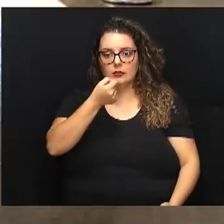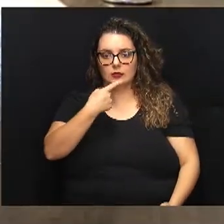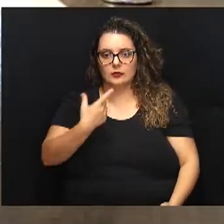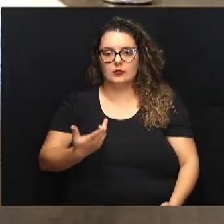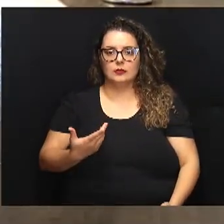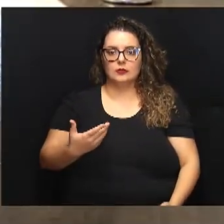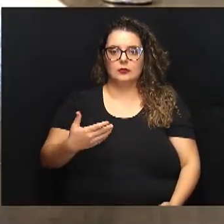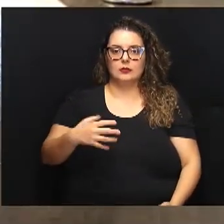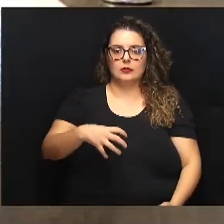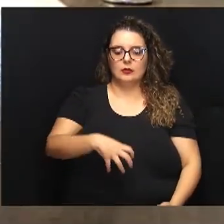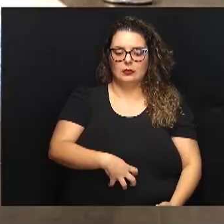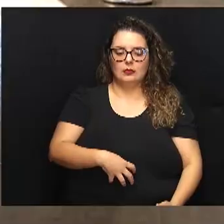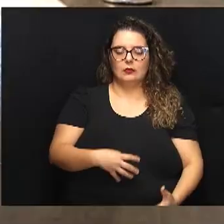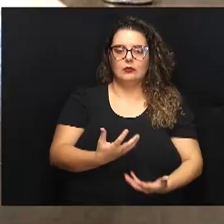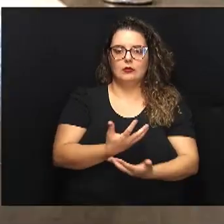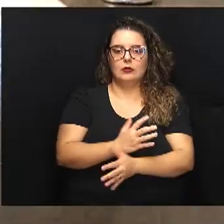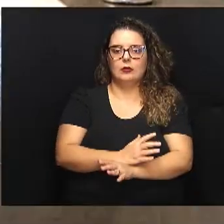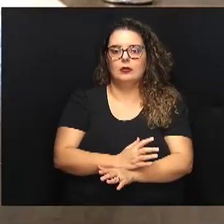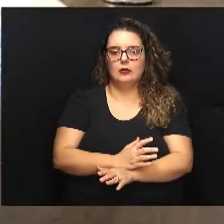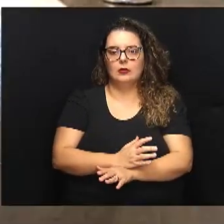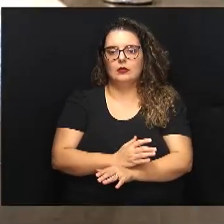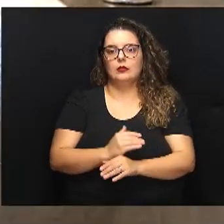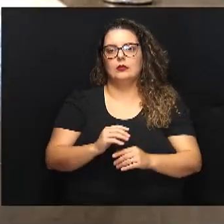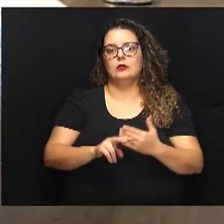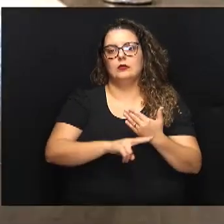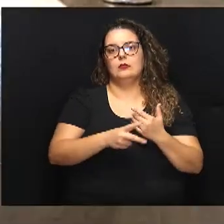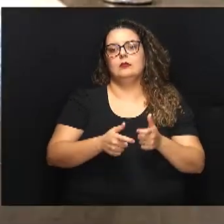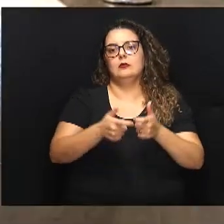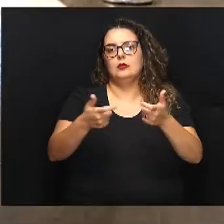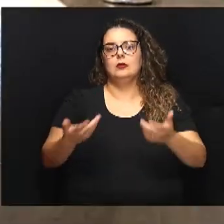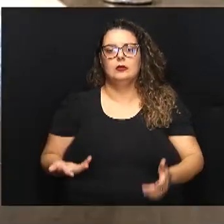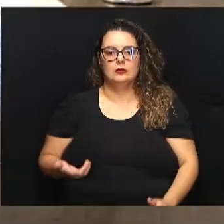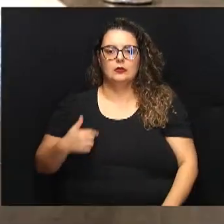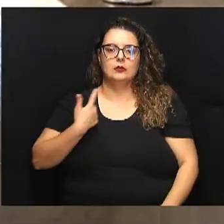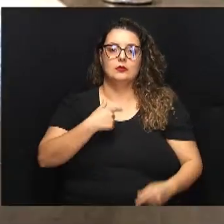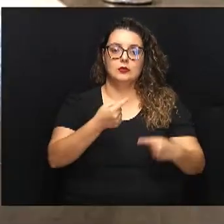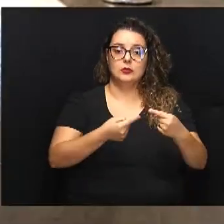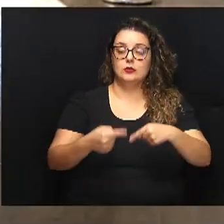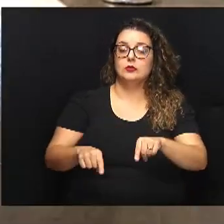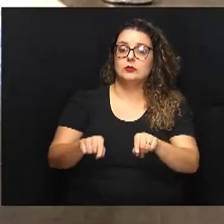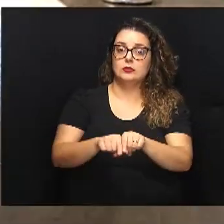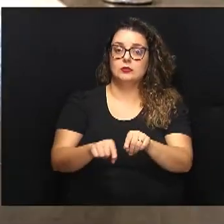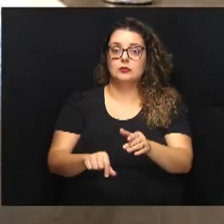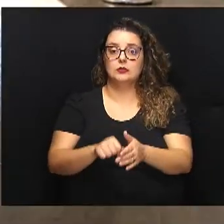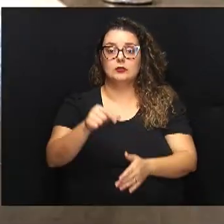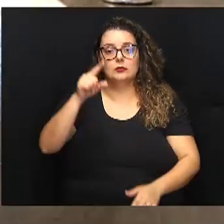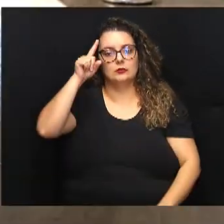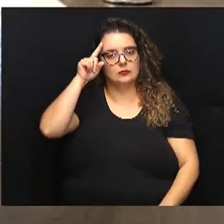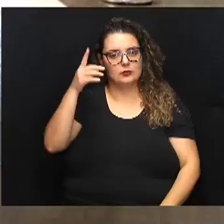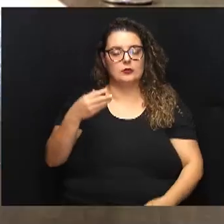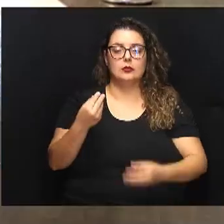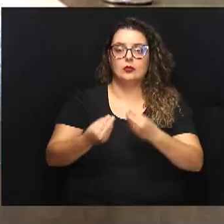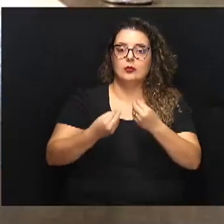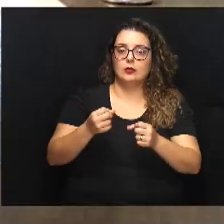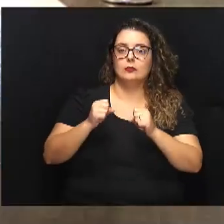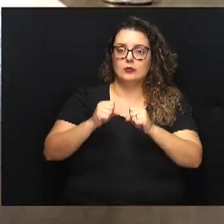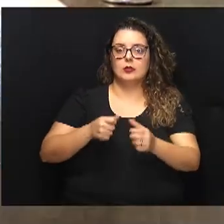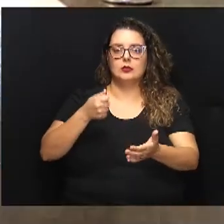estômago vazio, o medicamento tem uma alta reação. Então, a gente discutiu, inclusive, nesse primeiro dia, como que a gente pode